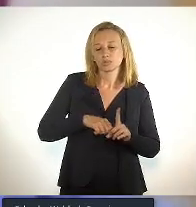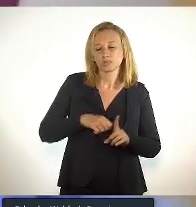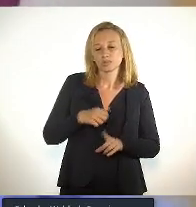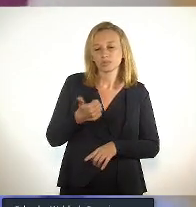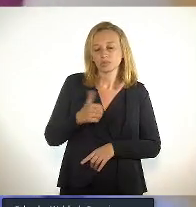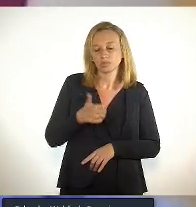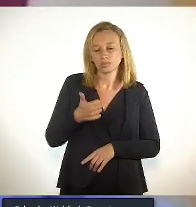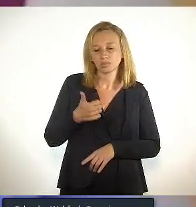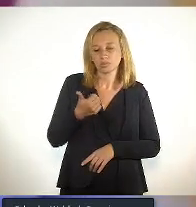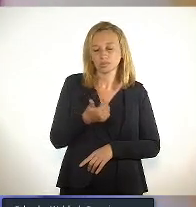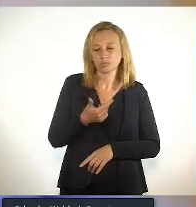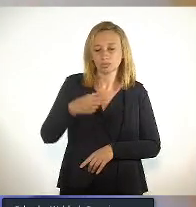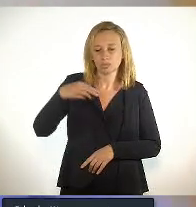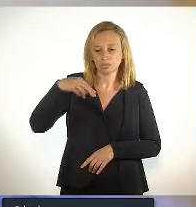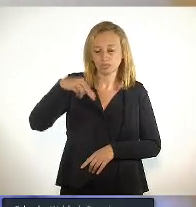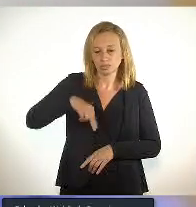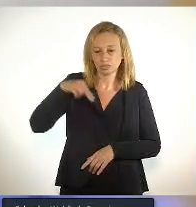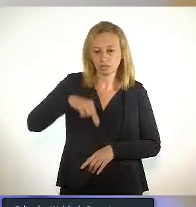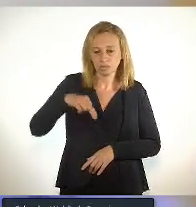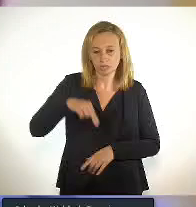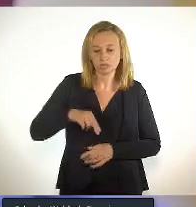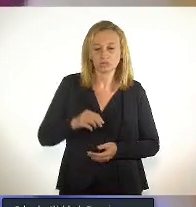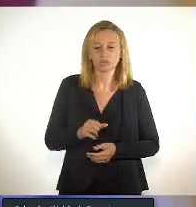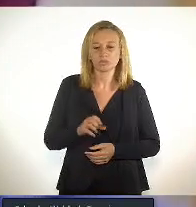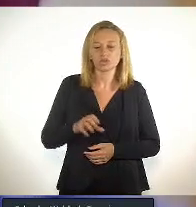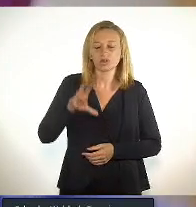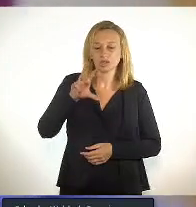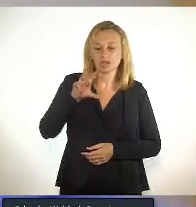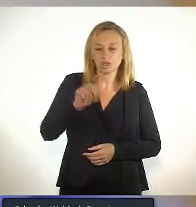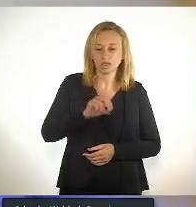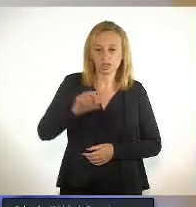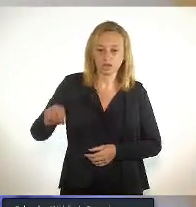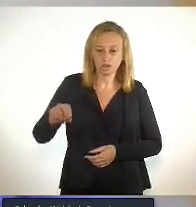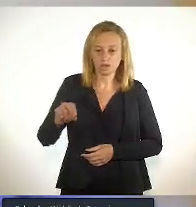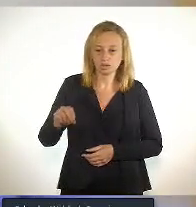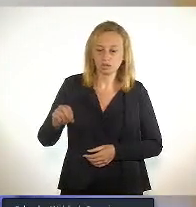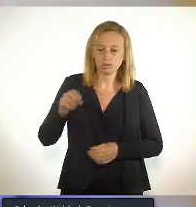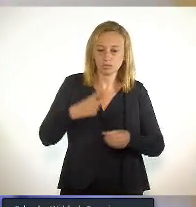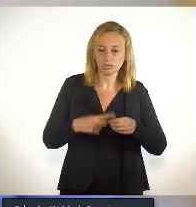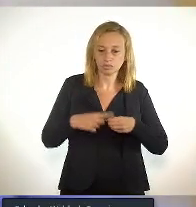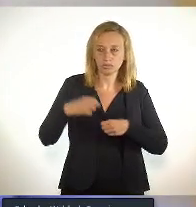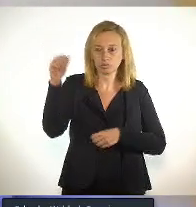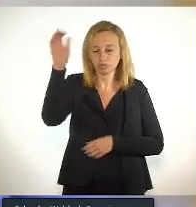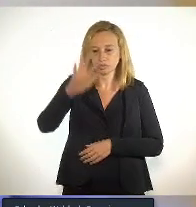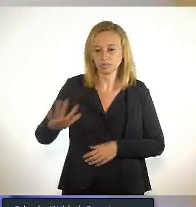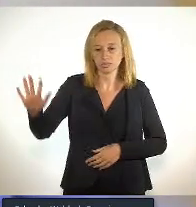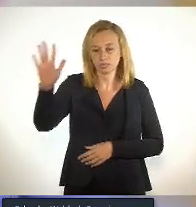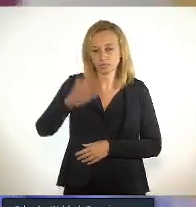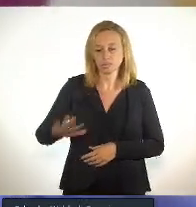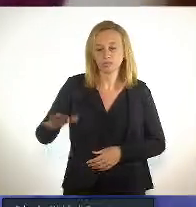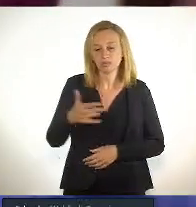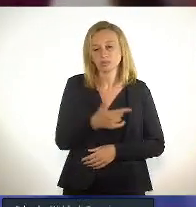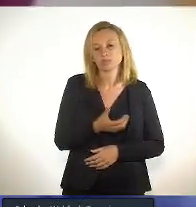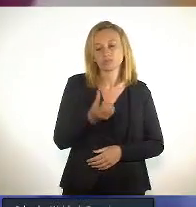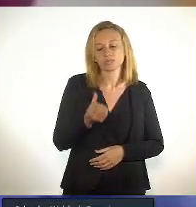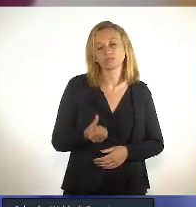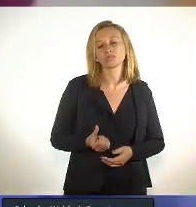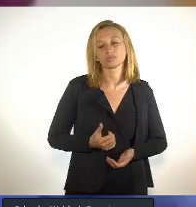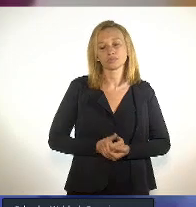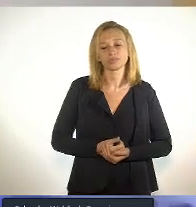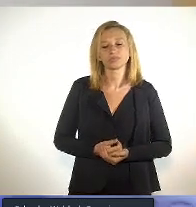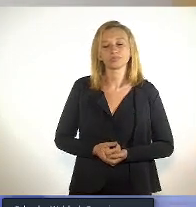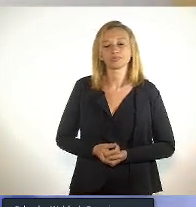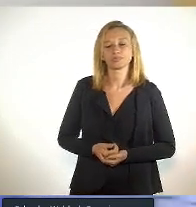em 501 municípios brasileiros, em todas as unidades da federação, os 26 estados e o Distrito Federal,